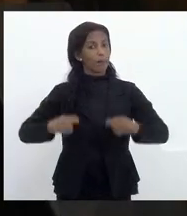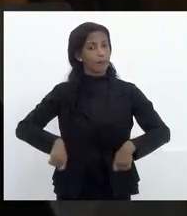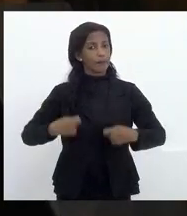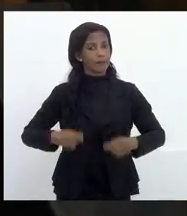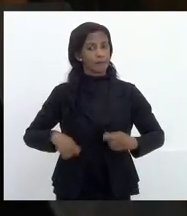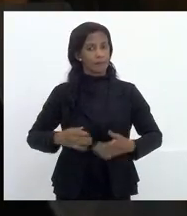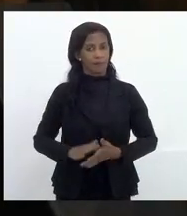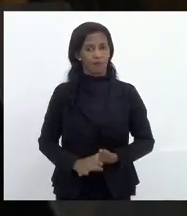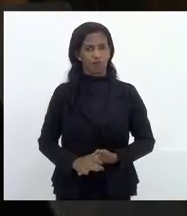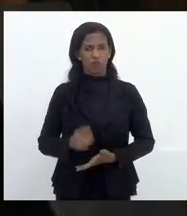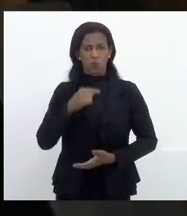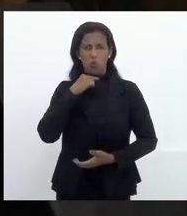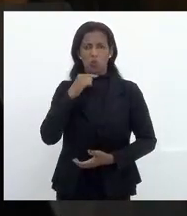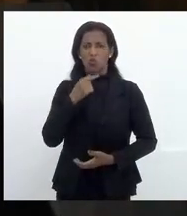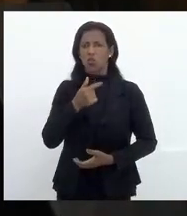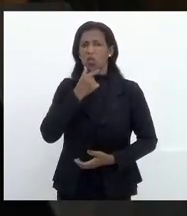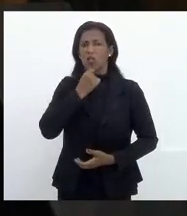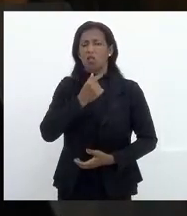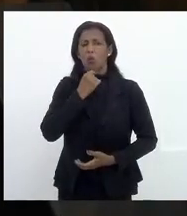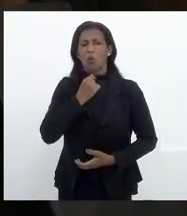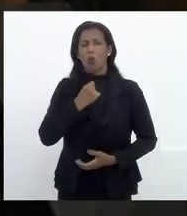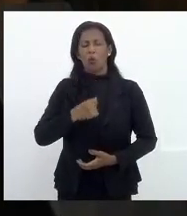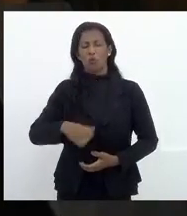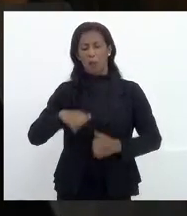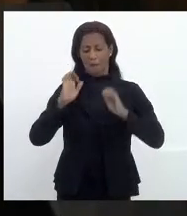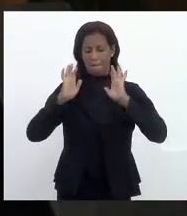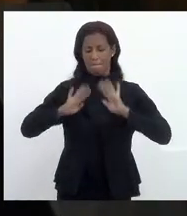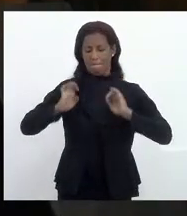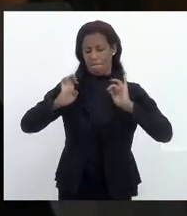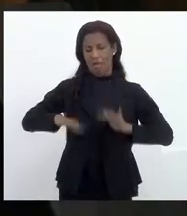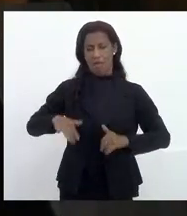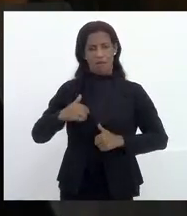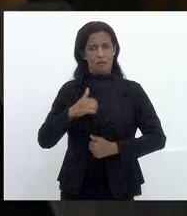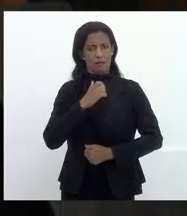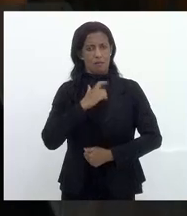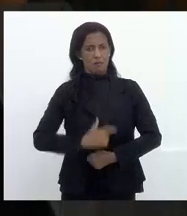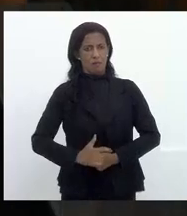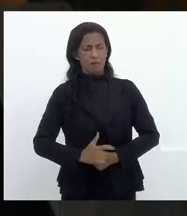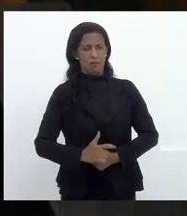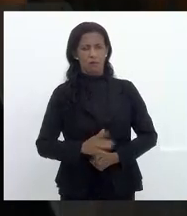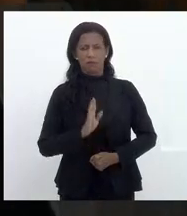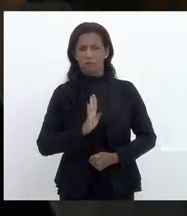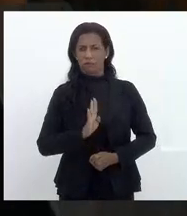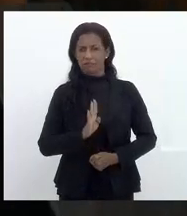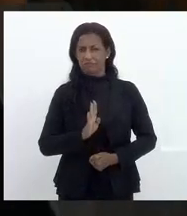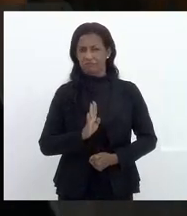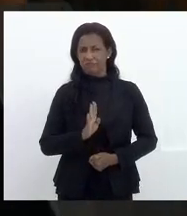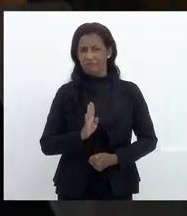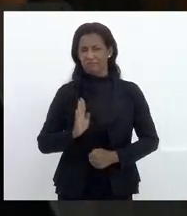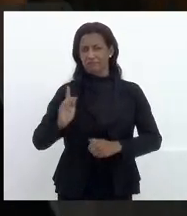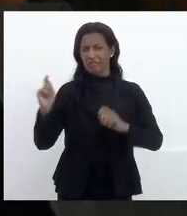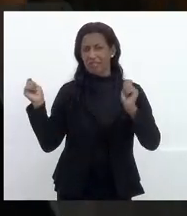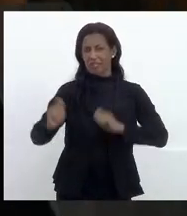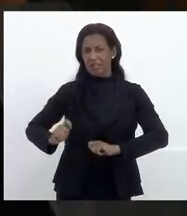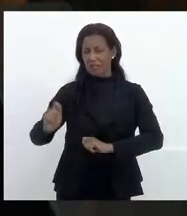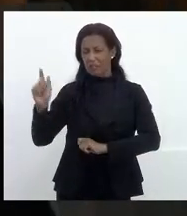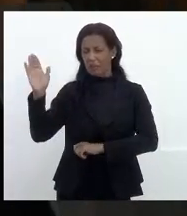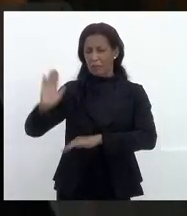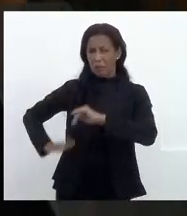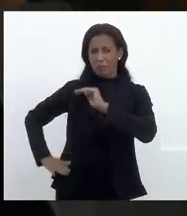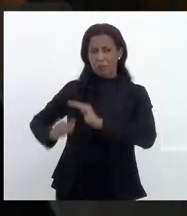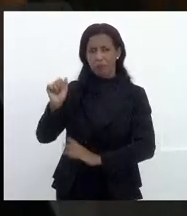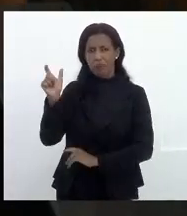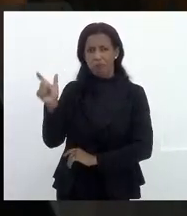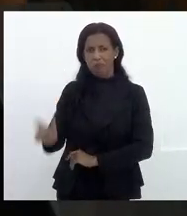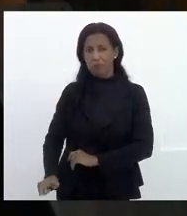se discutir não adianta um homem público ele só ser bem intencionado também não adianta ele só sempre capacitado